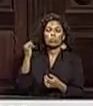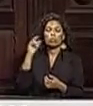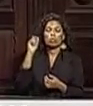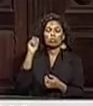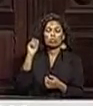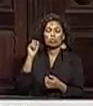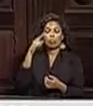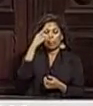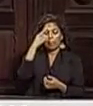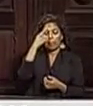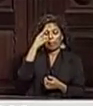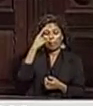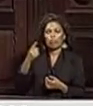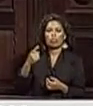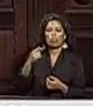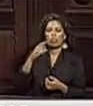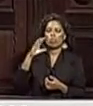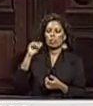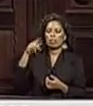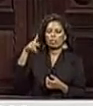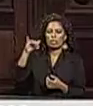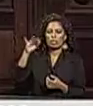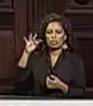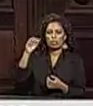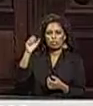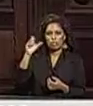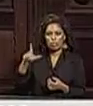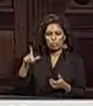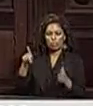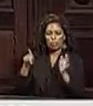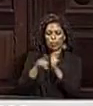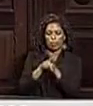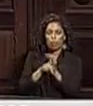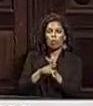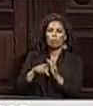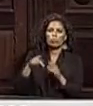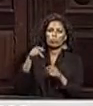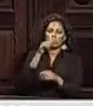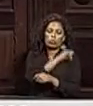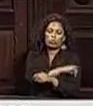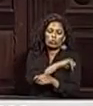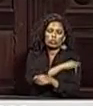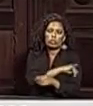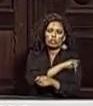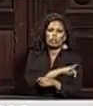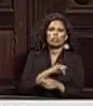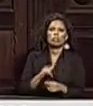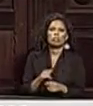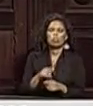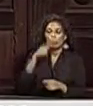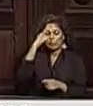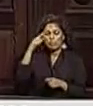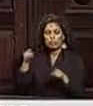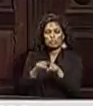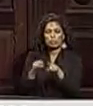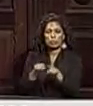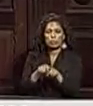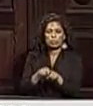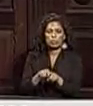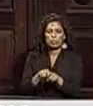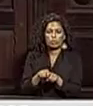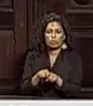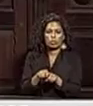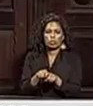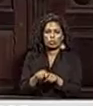principais reservas de riqueza, além de desmontar a política de conteúdo local, que acaba com a indústria naval, que já